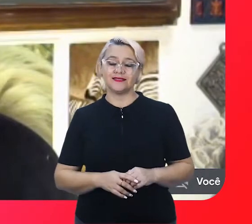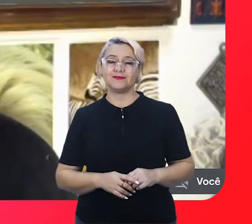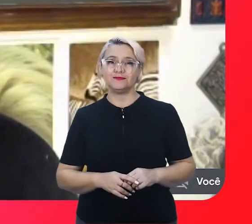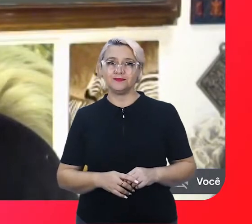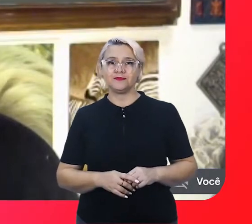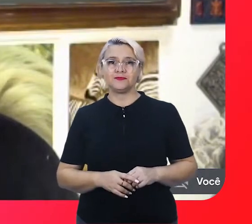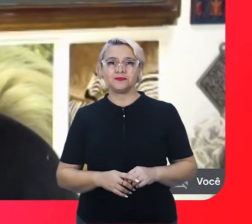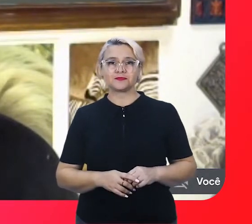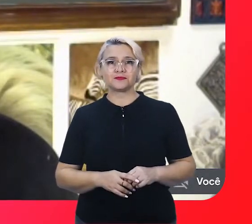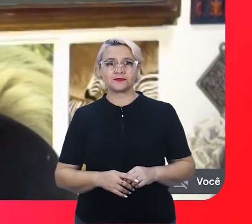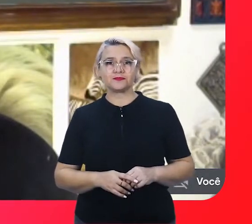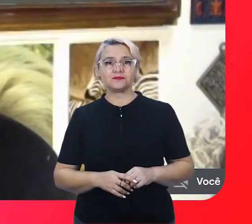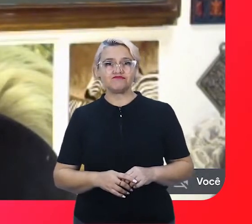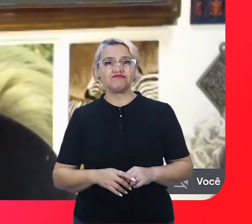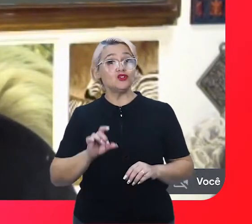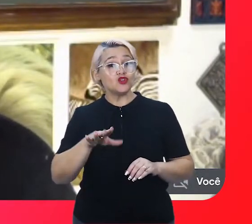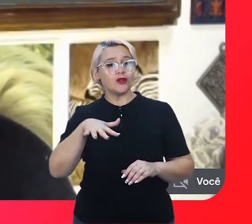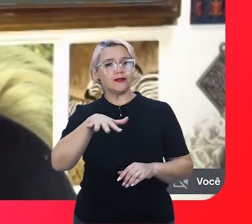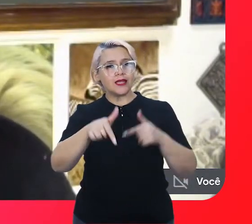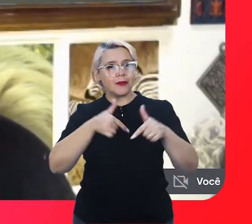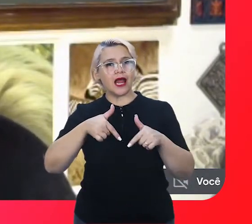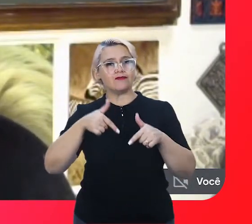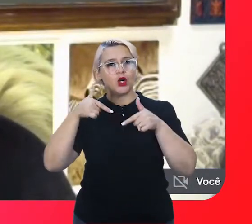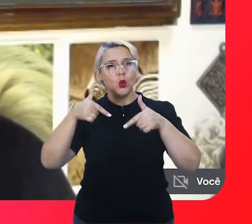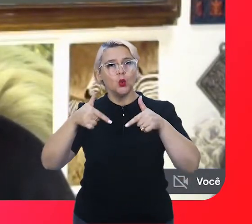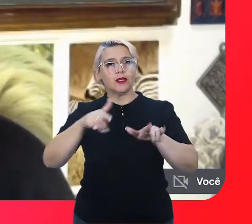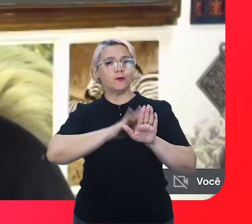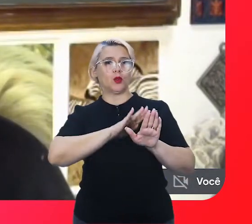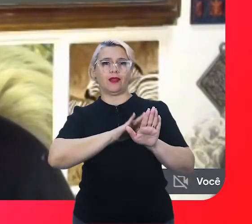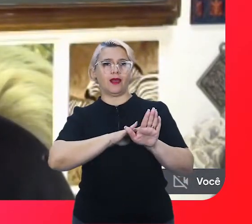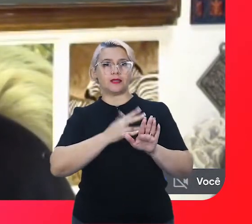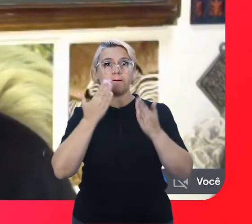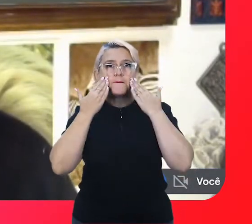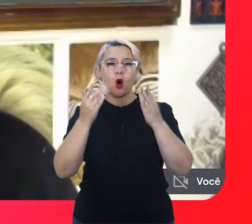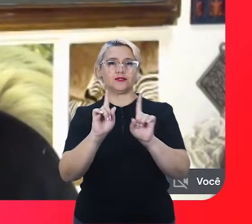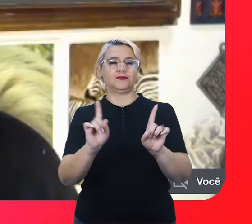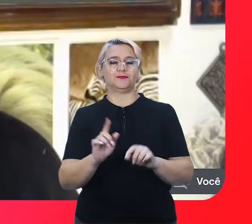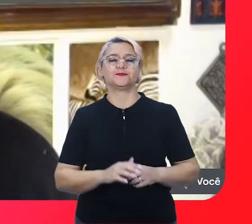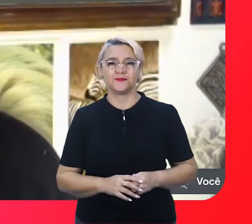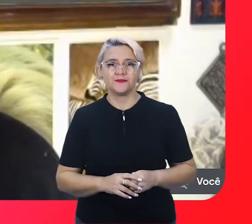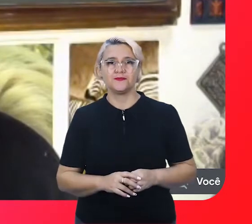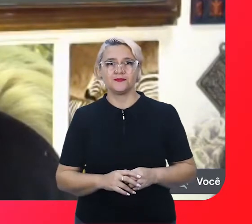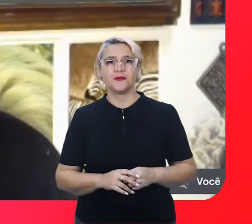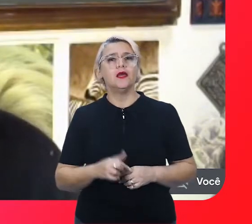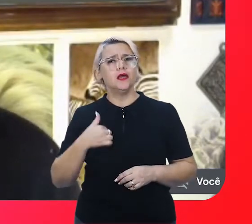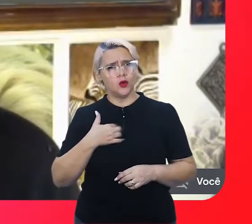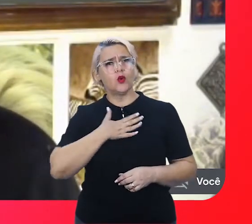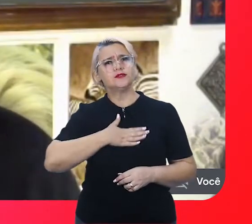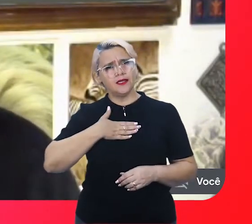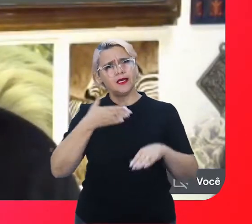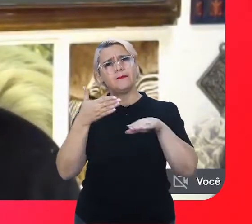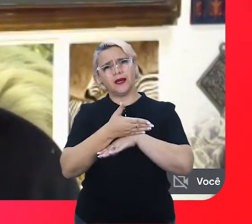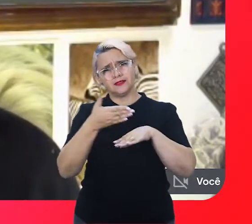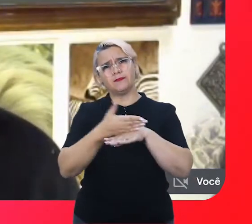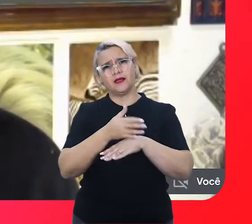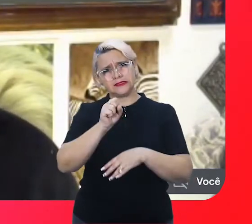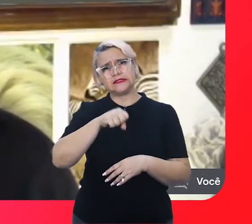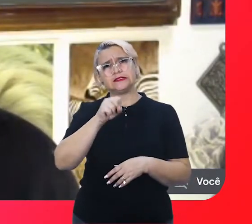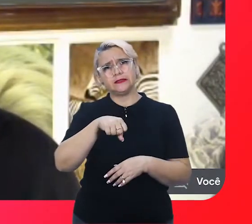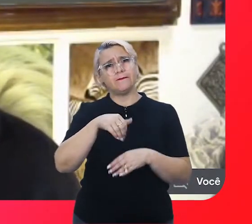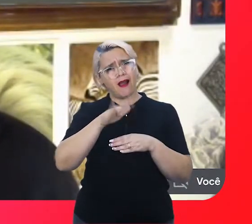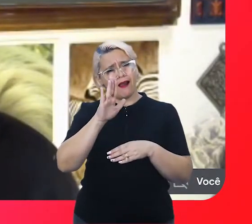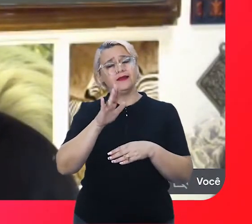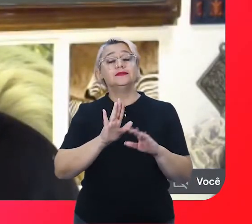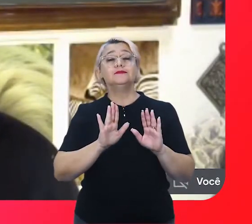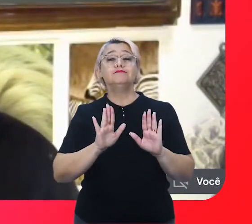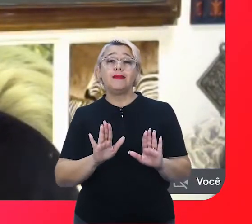eu era bem do bastidor, sabe? Era bem do Sim. bastidor. Eu até gostaria de ter participado um pouco